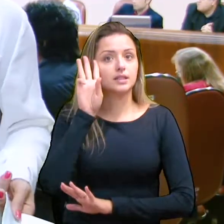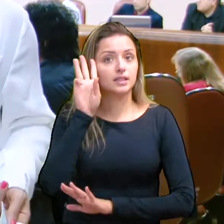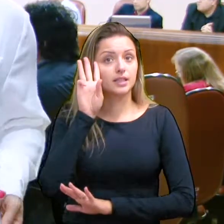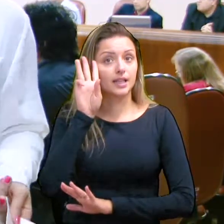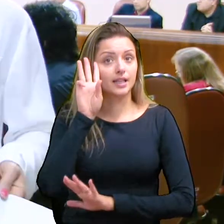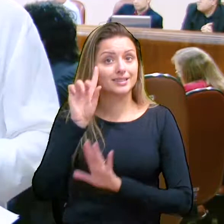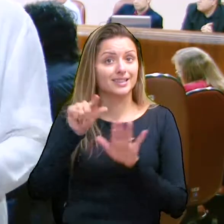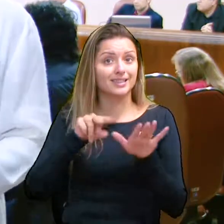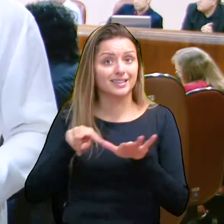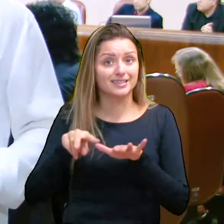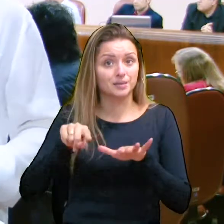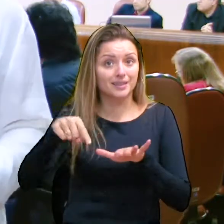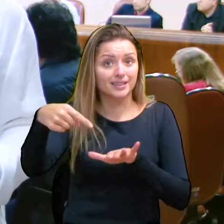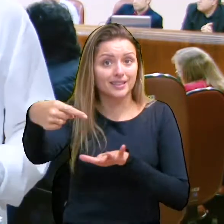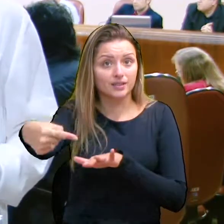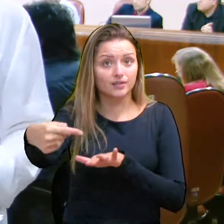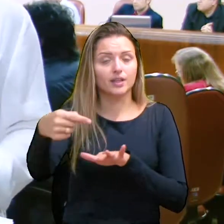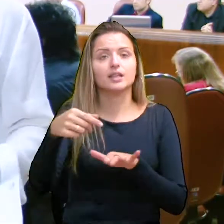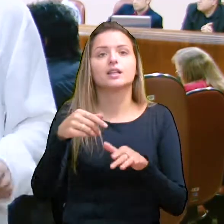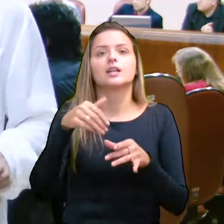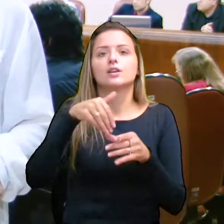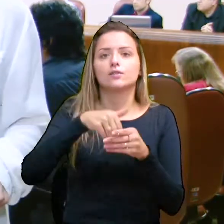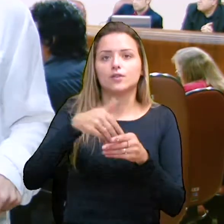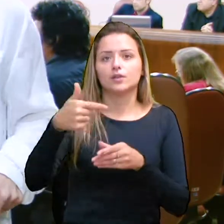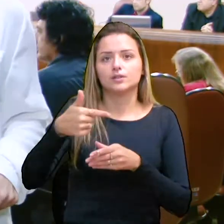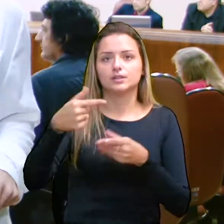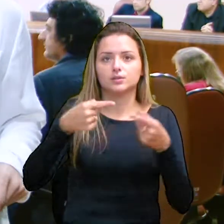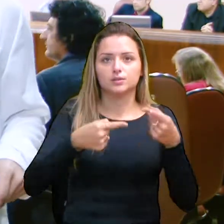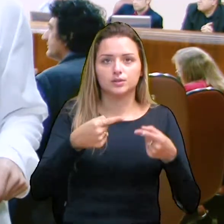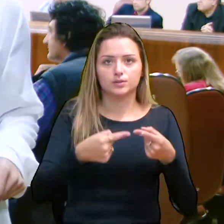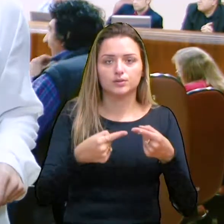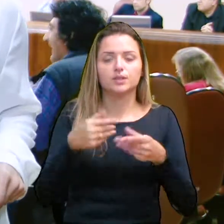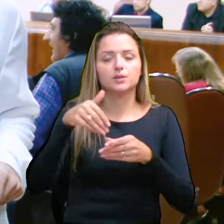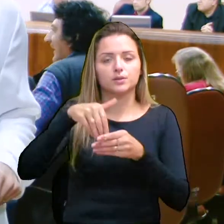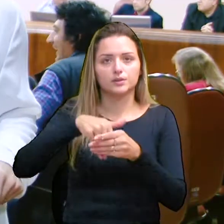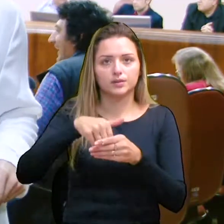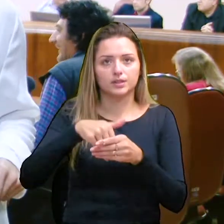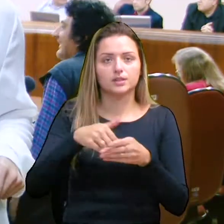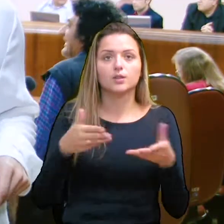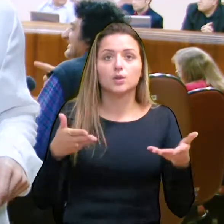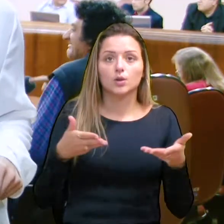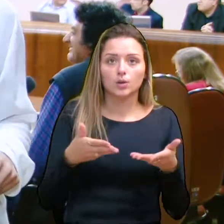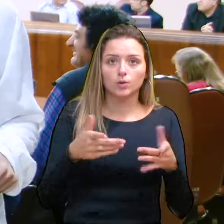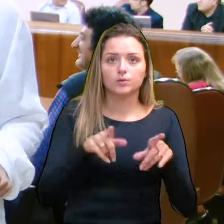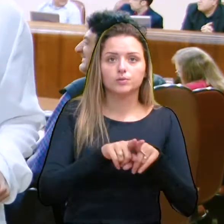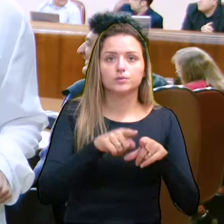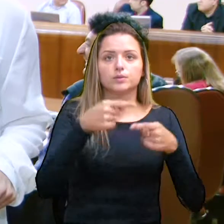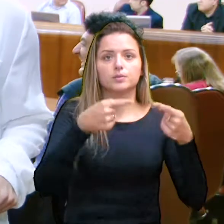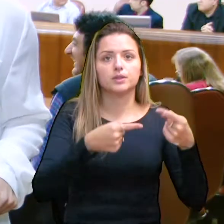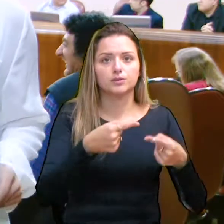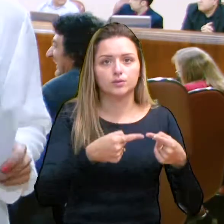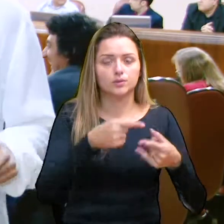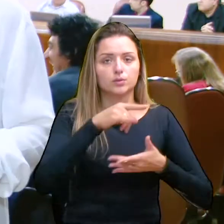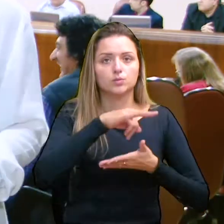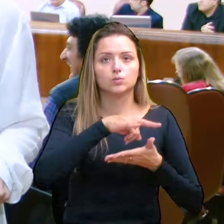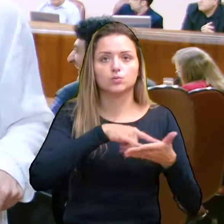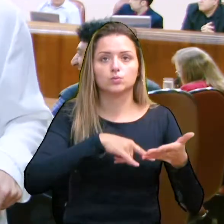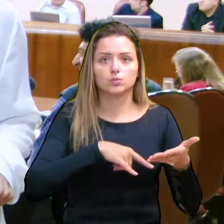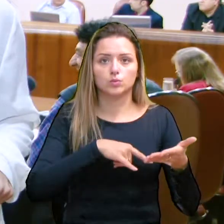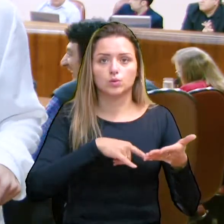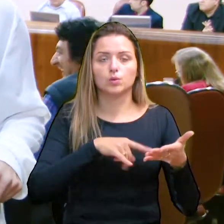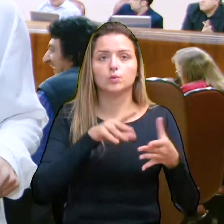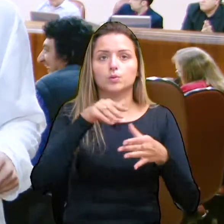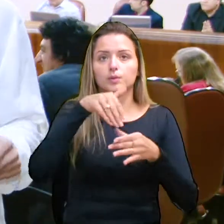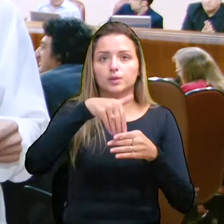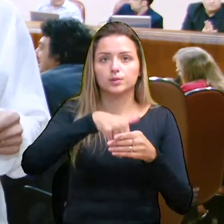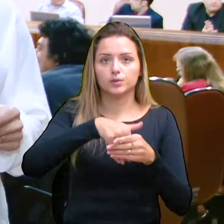segunda discussão e votação. E hoje também vai ser discutido um requerimento e